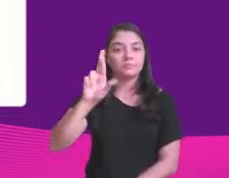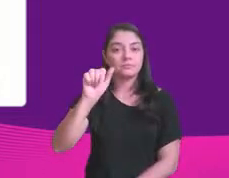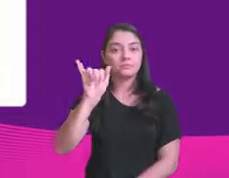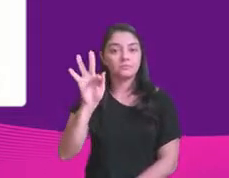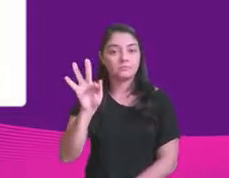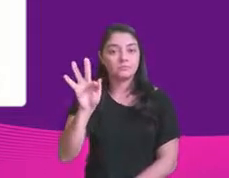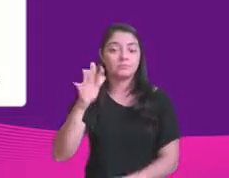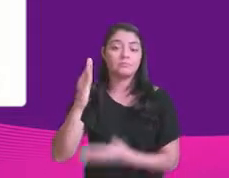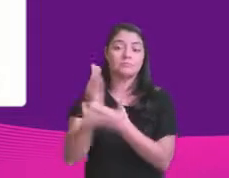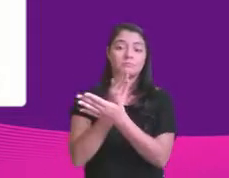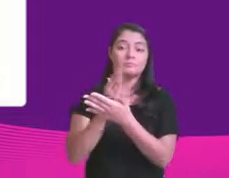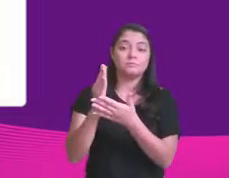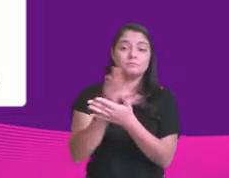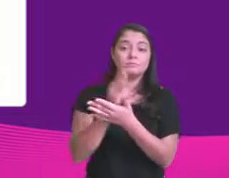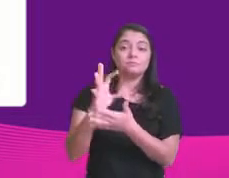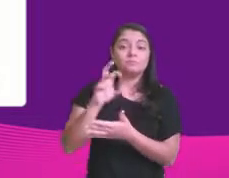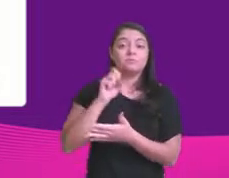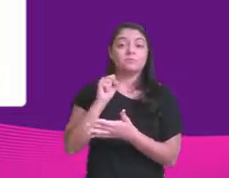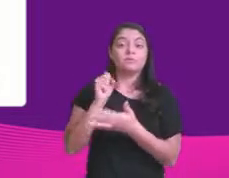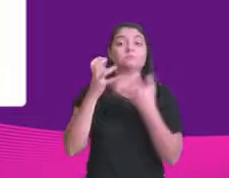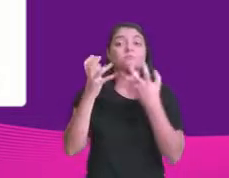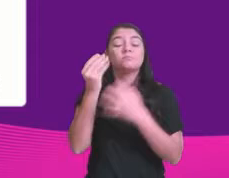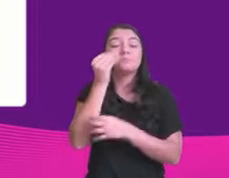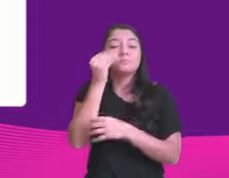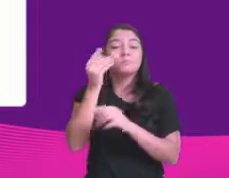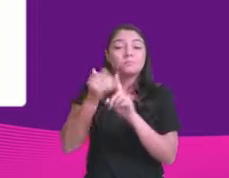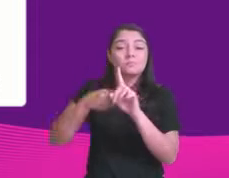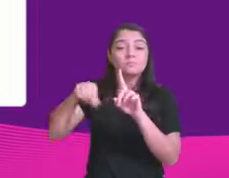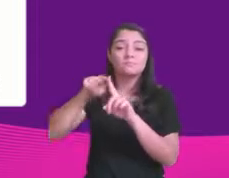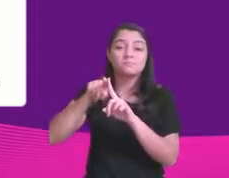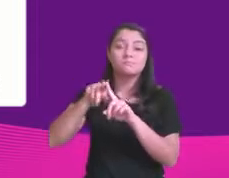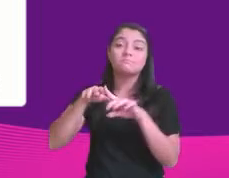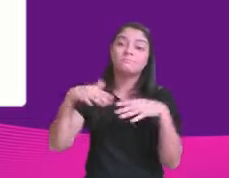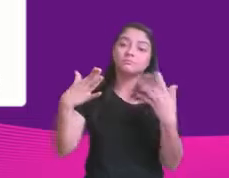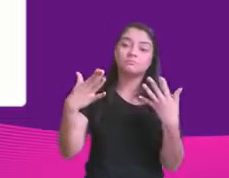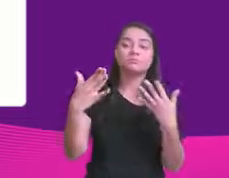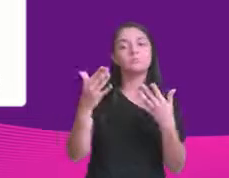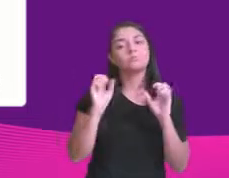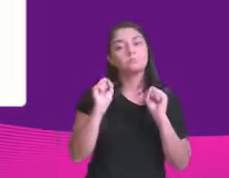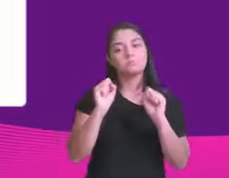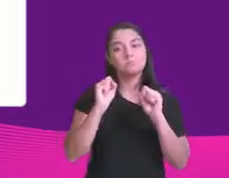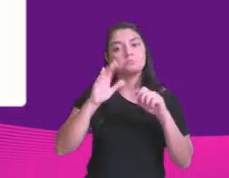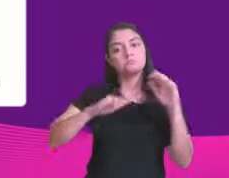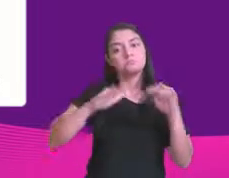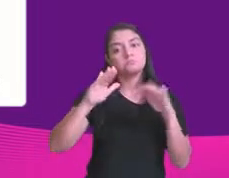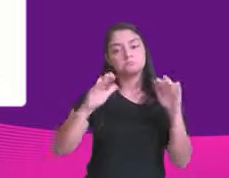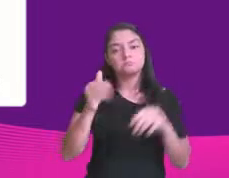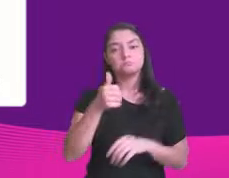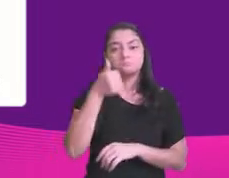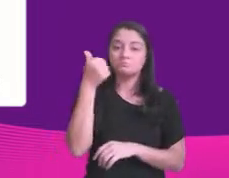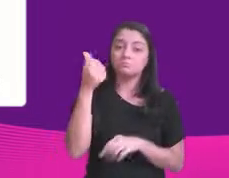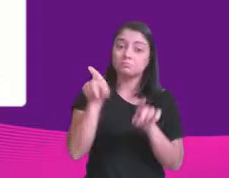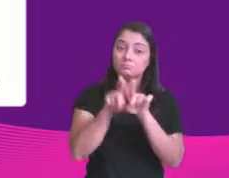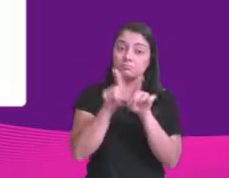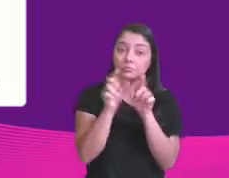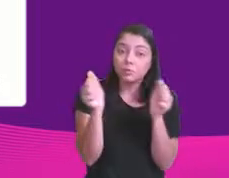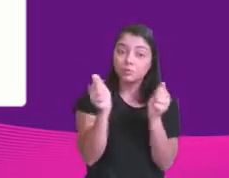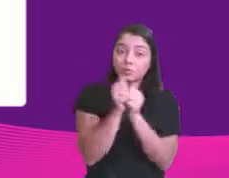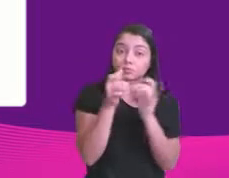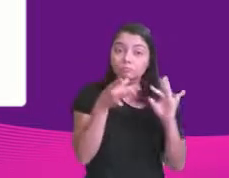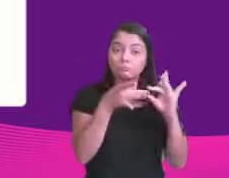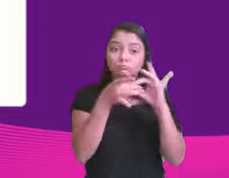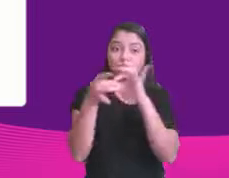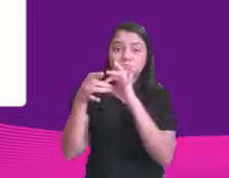tenta-se alguma coisa a mais. Então, alterações com BRAF talvez fosse a hipertermoquimioterapia tivesse um papel na ajuda desse paciente